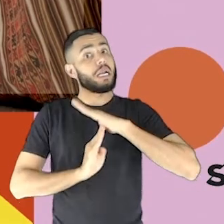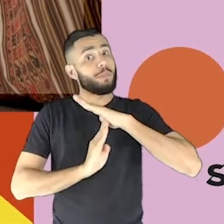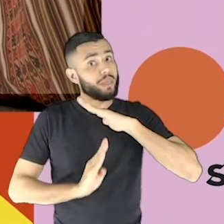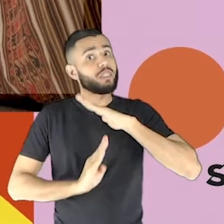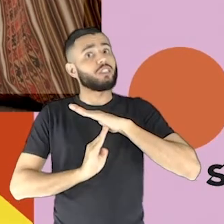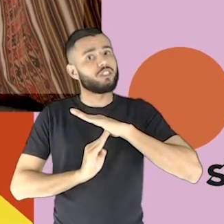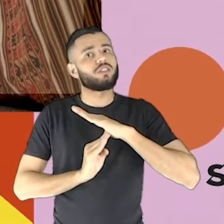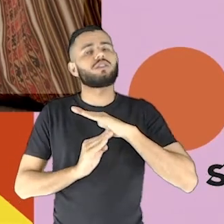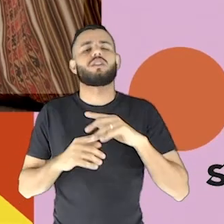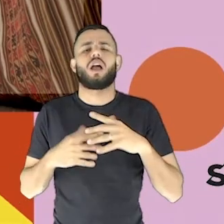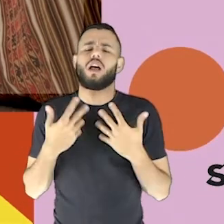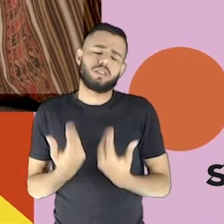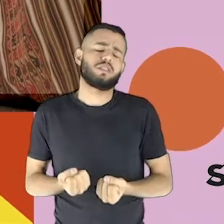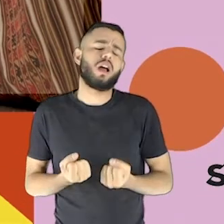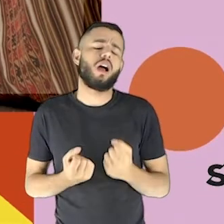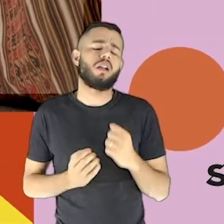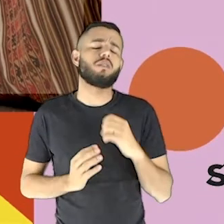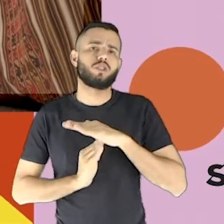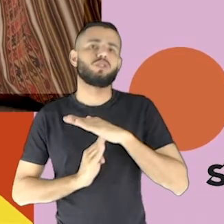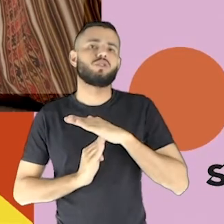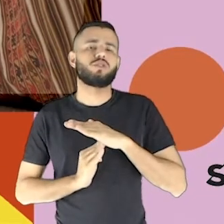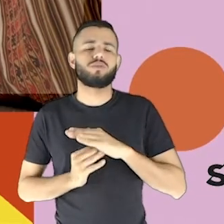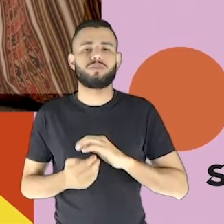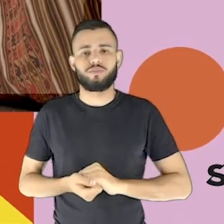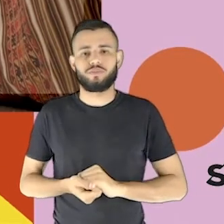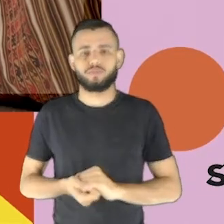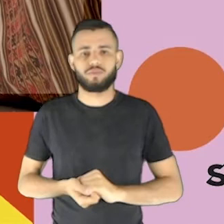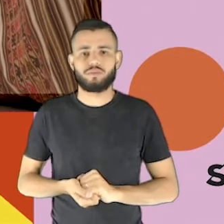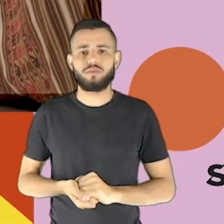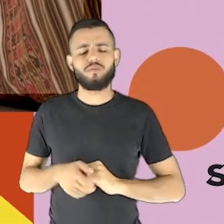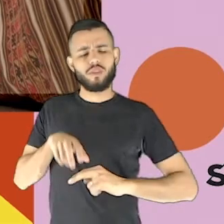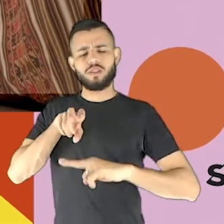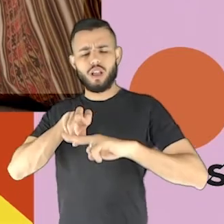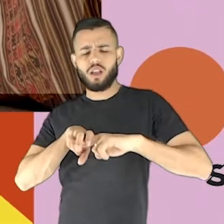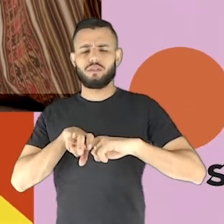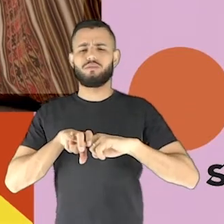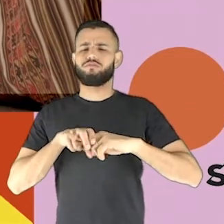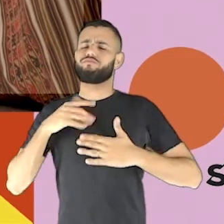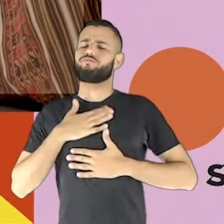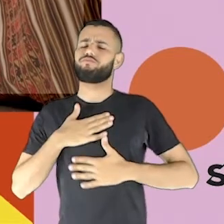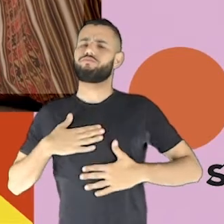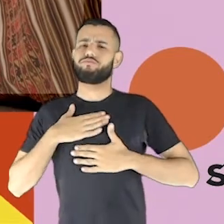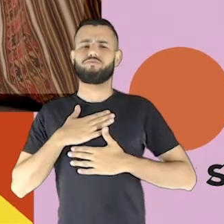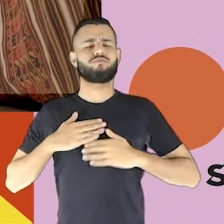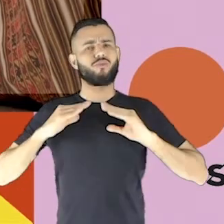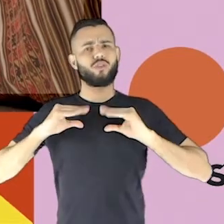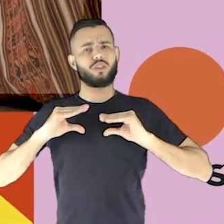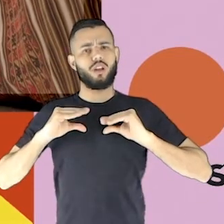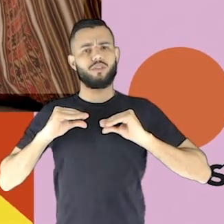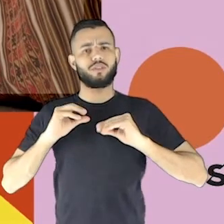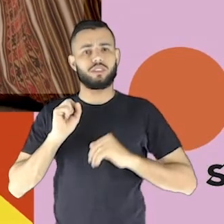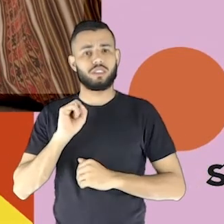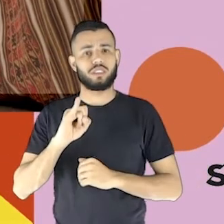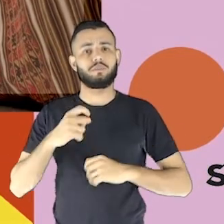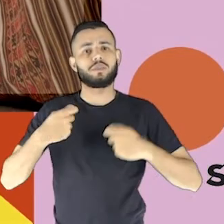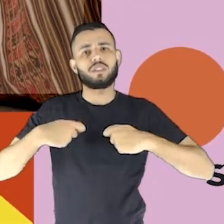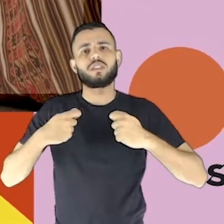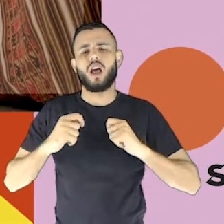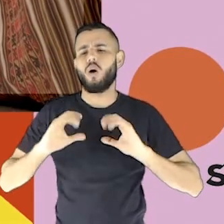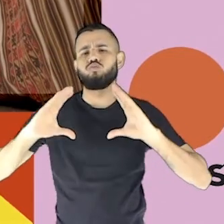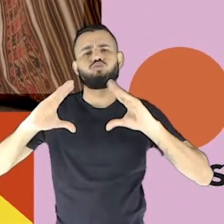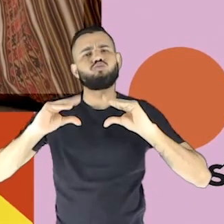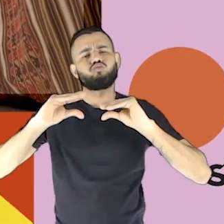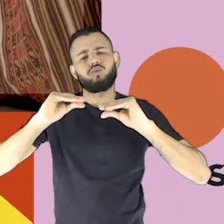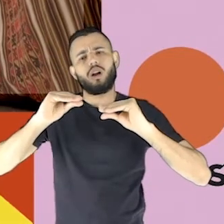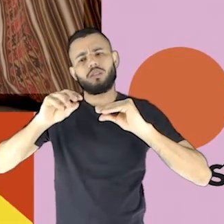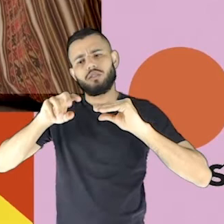aceitar os nossos limites. Senta confortável. Se precisar, coloca uma almofada, alguma coisa embaixo que eleve